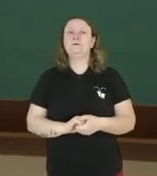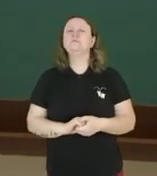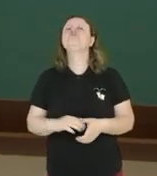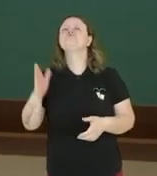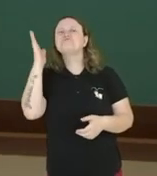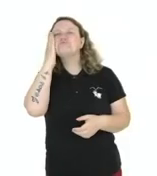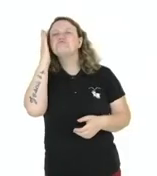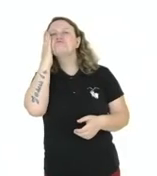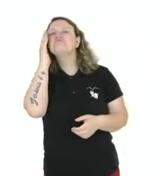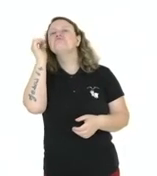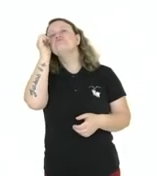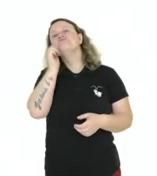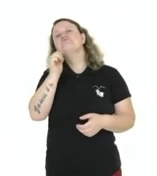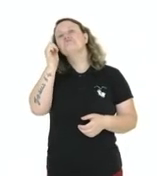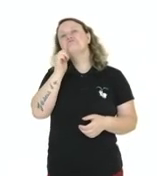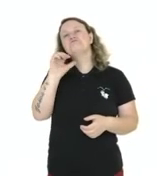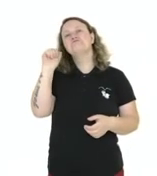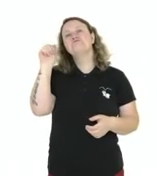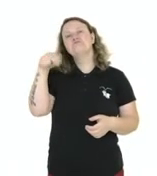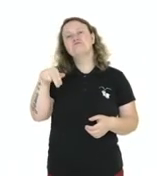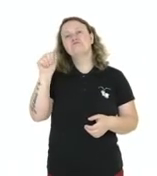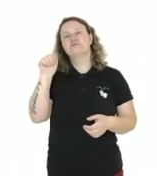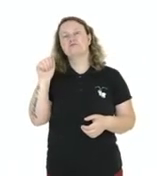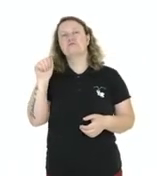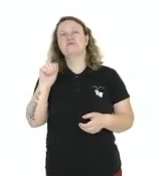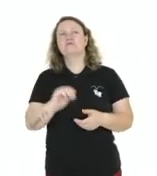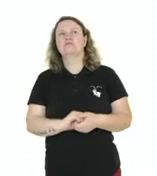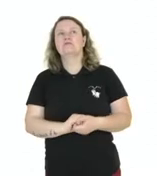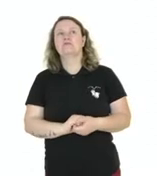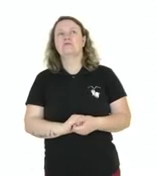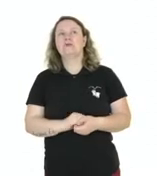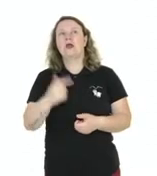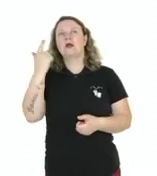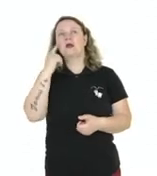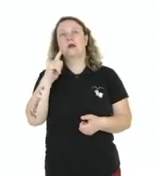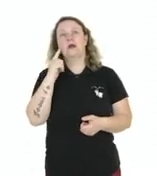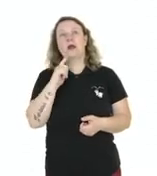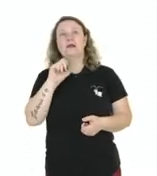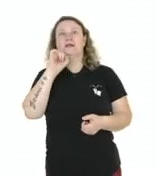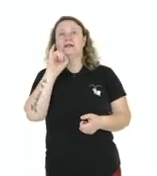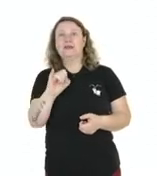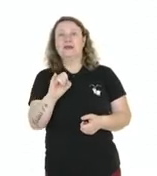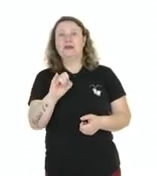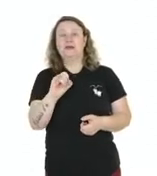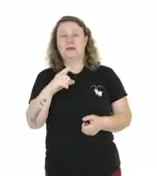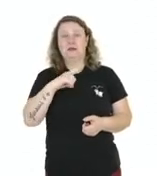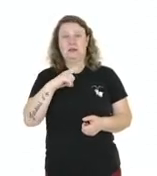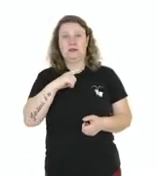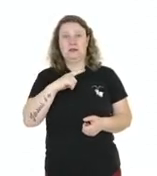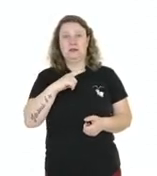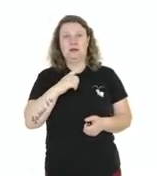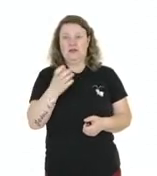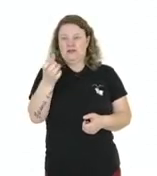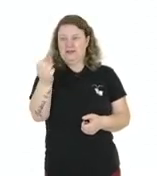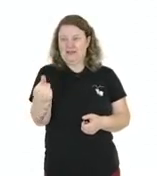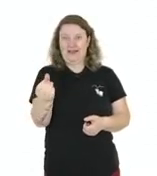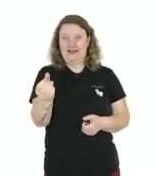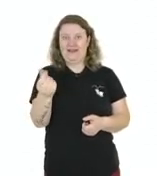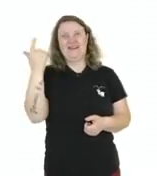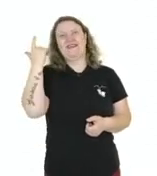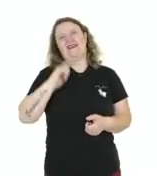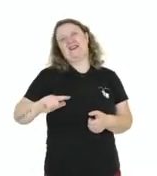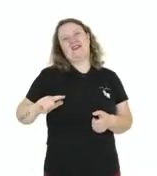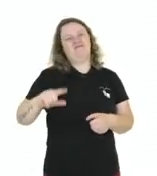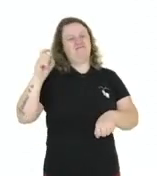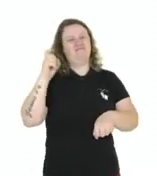Sabemos que Ana, olha lá, ó. Sabemos que Ana ganhará se obtiver 6 no dado. Se ela jogar e der 6,